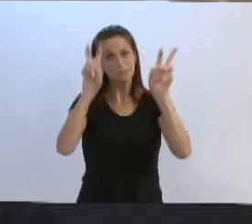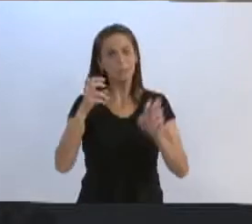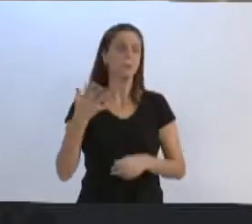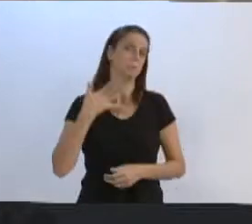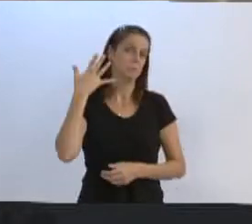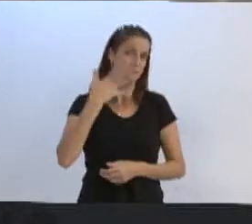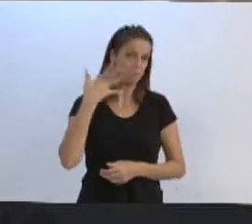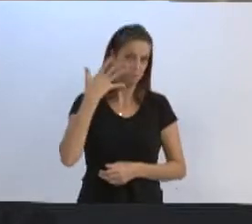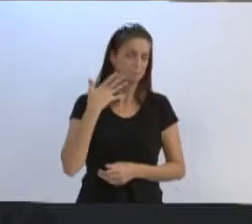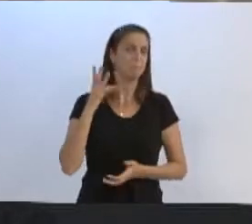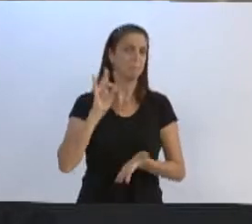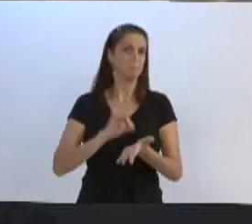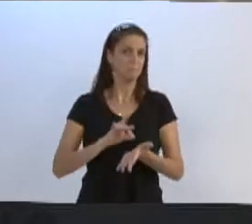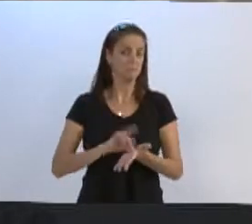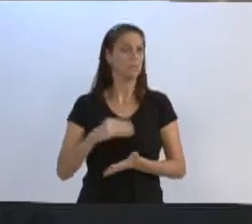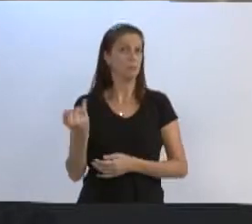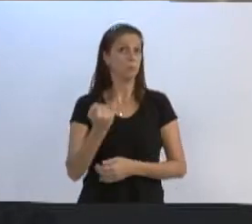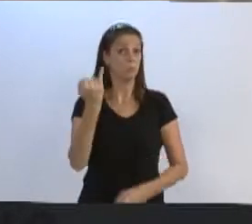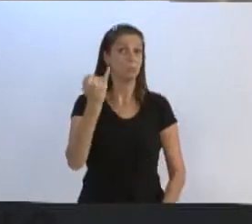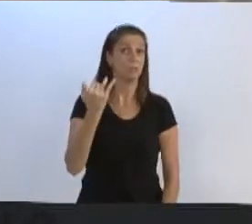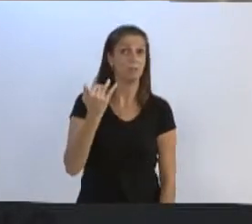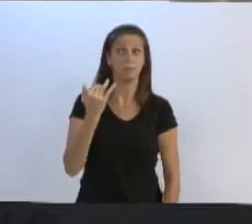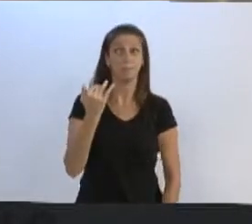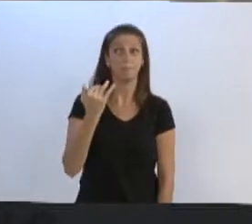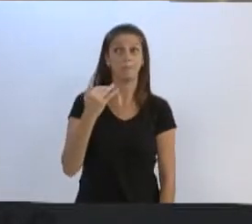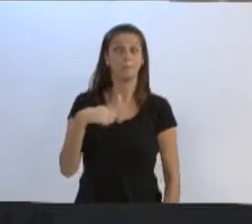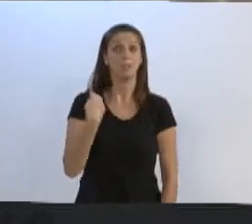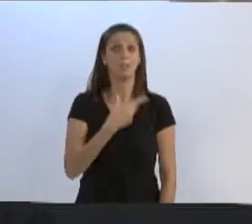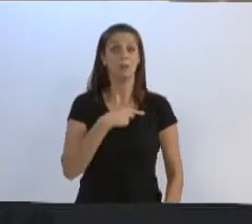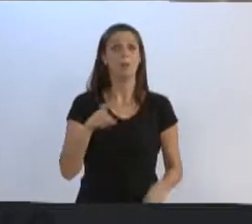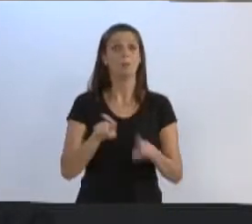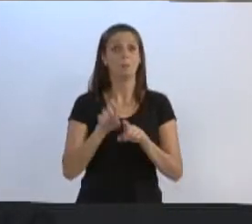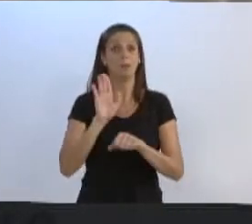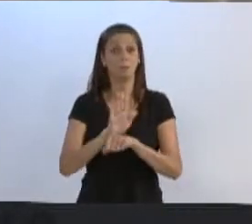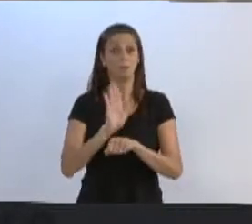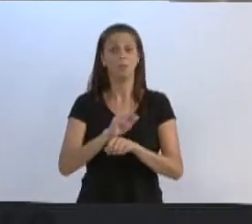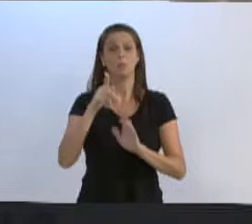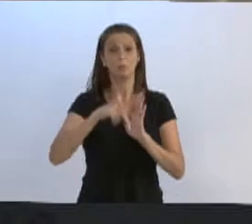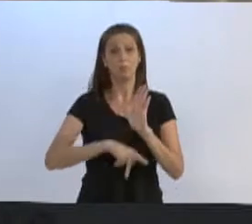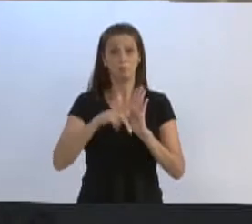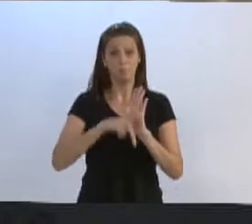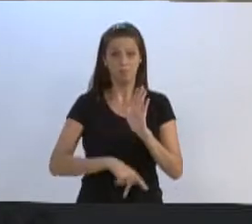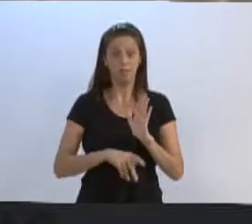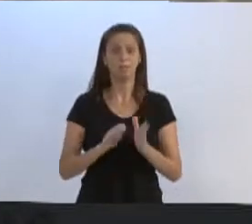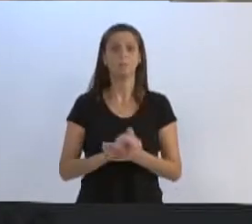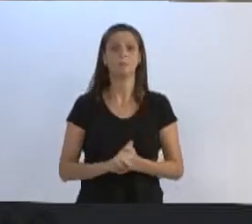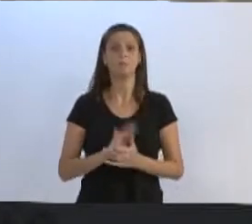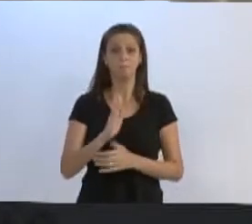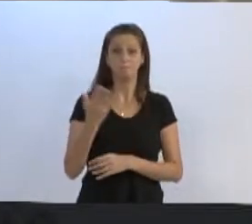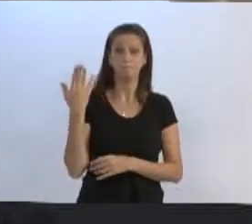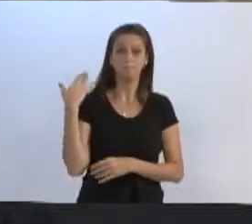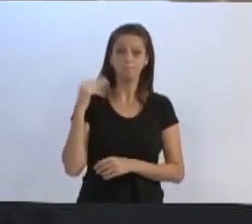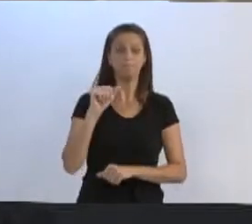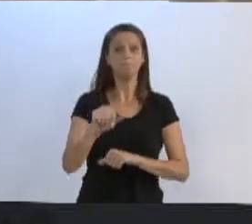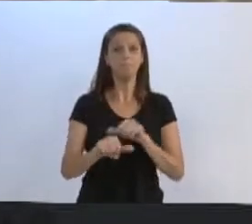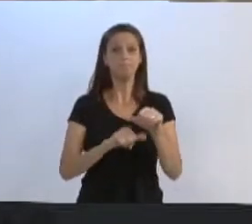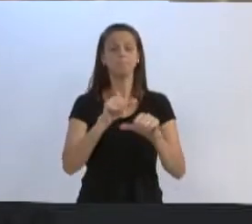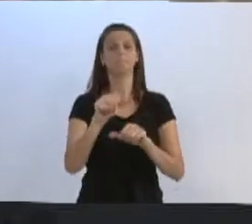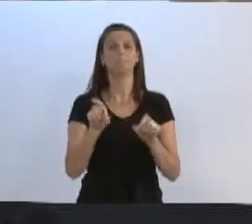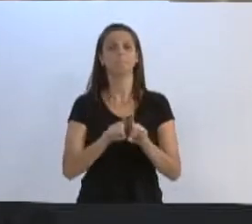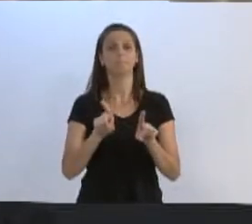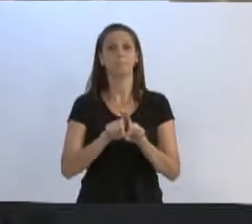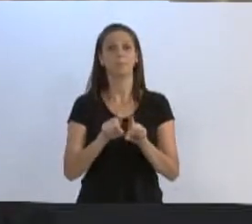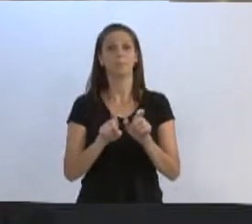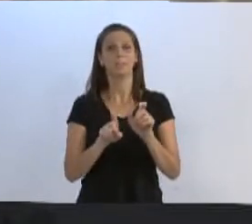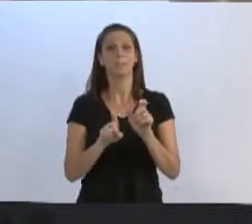pelo destaque desse assunto, dizer que nós contribuímos também com esse projeto aqui na Câmara, fizemos uma alteração ao mesmo, incluindo a